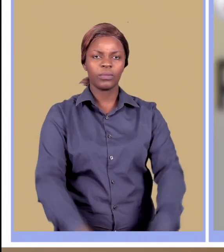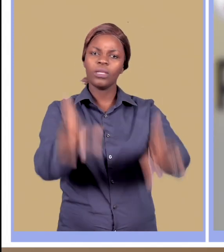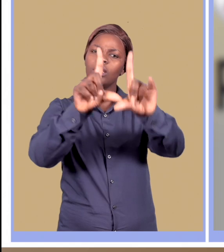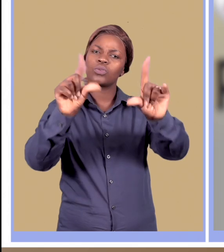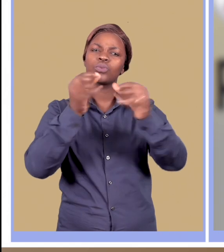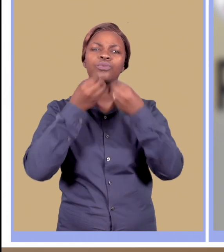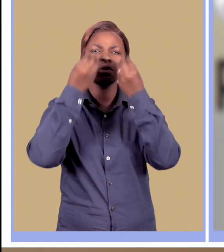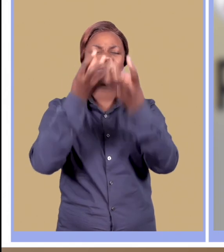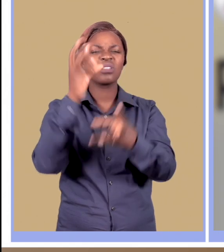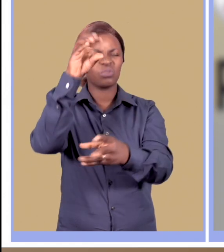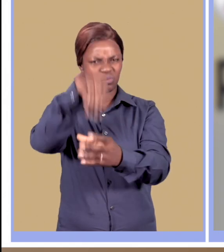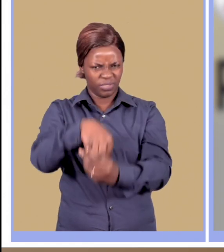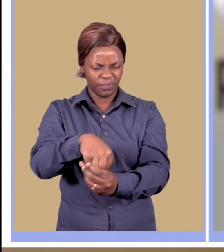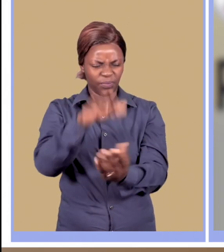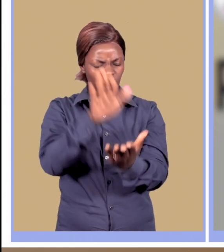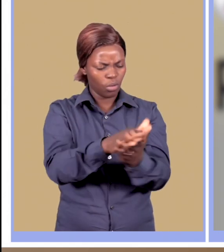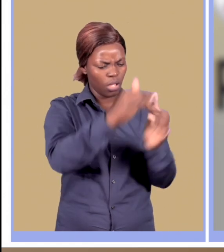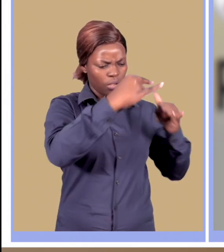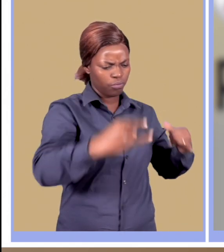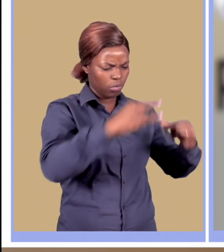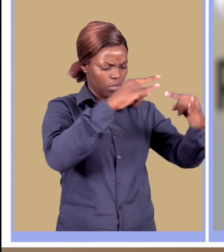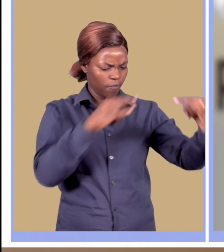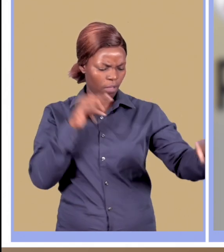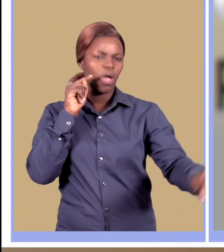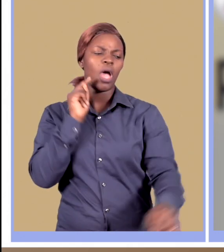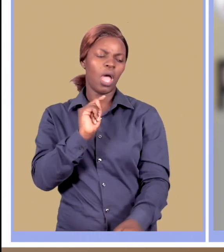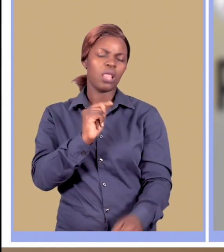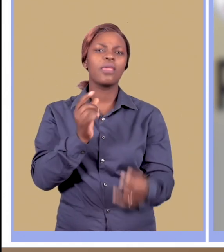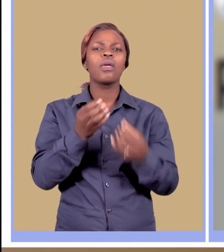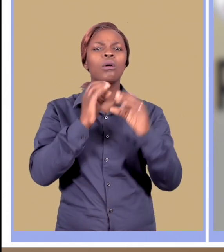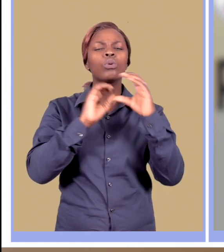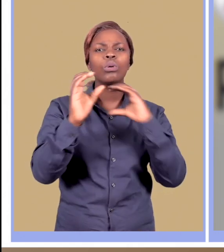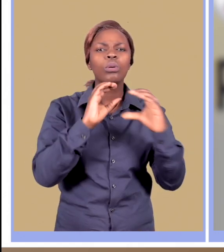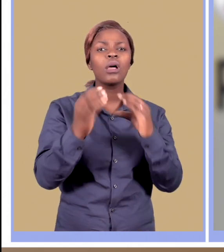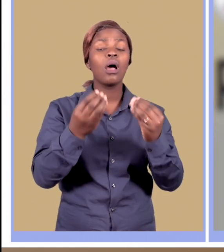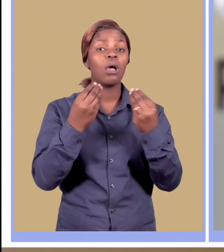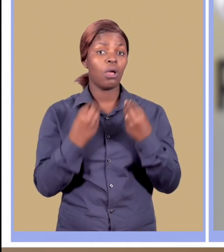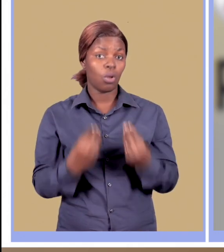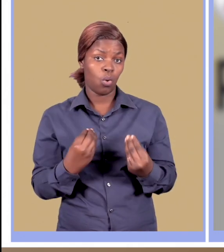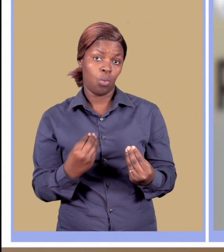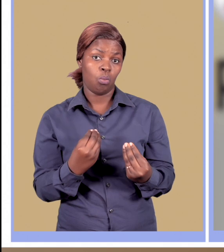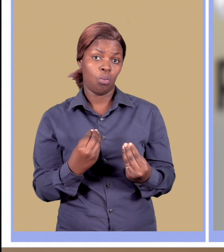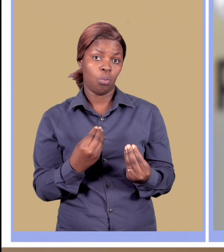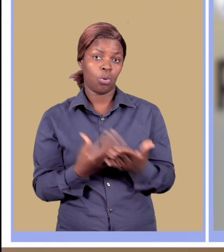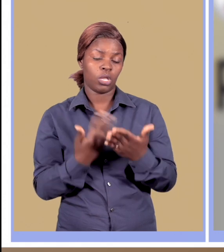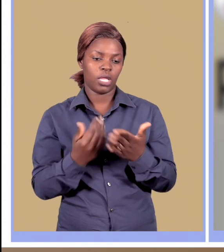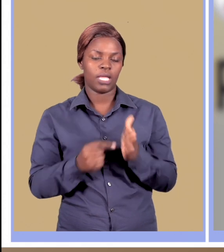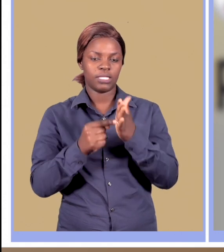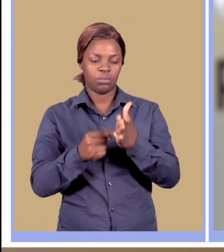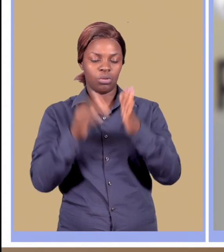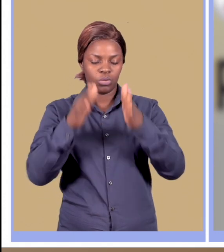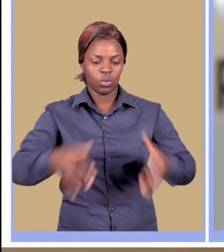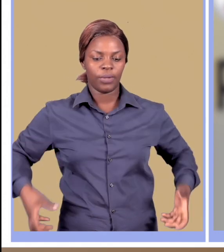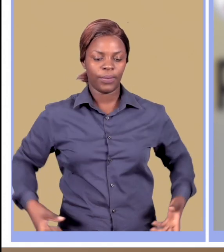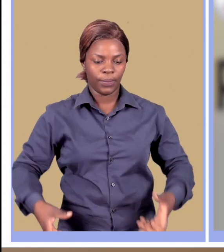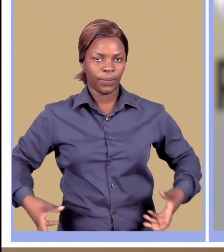da informação inclusiva, nos centros de acomodação, como é que tem sido essa informação, olhando a questão de